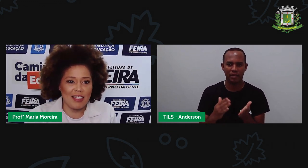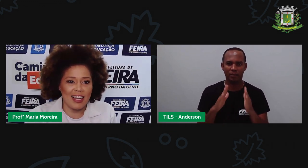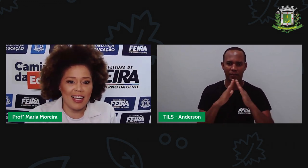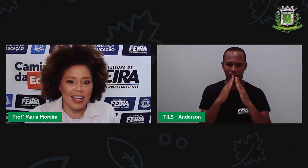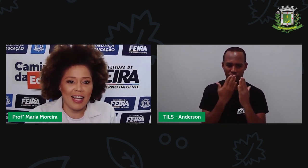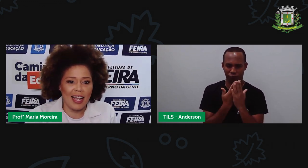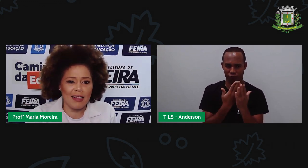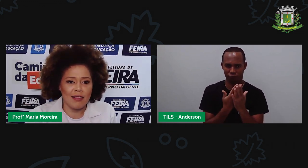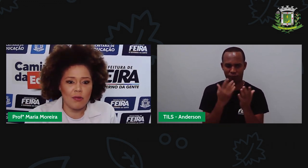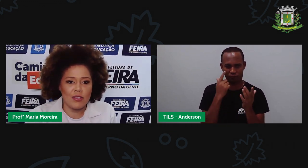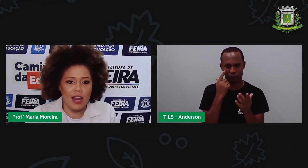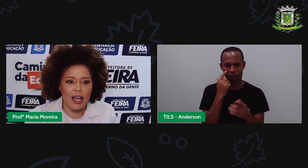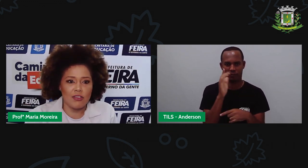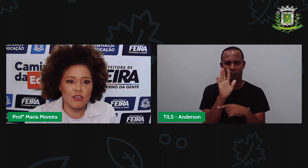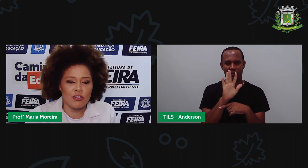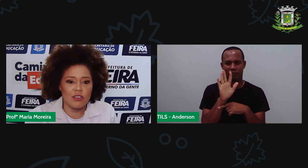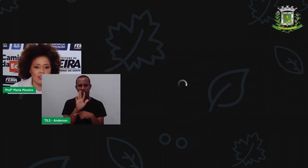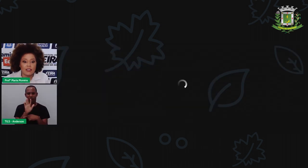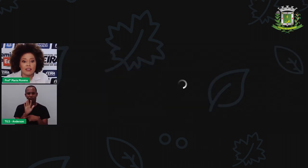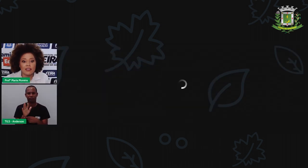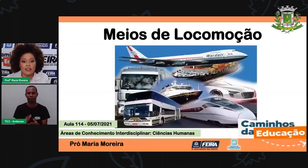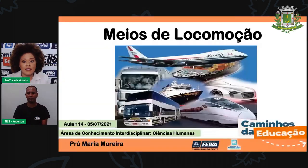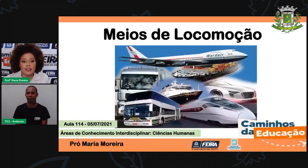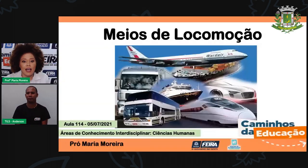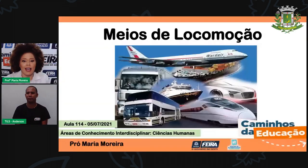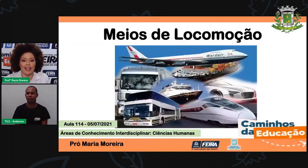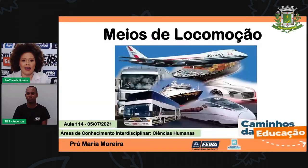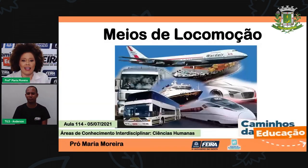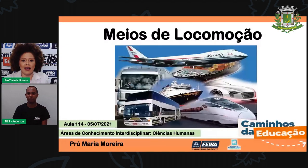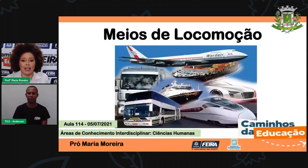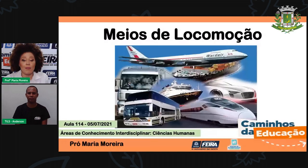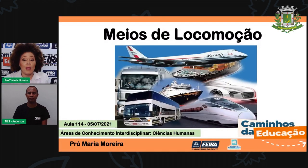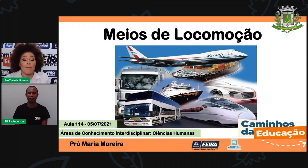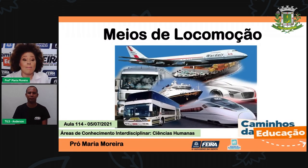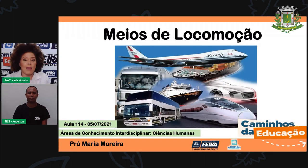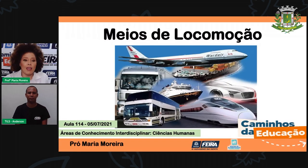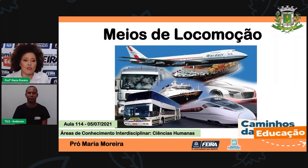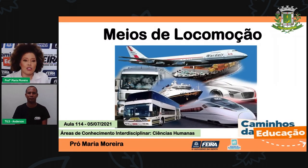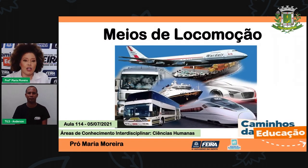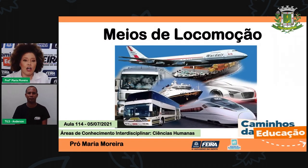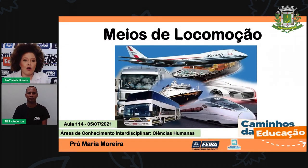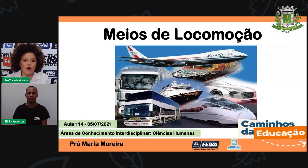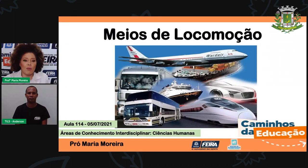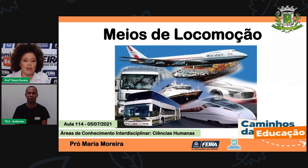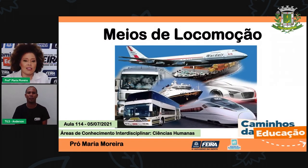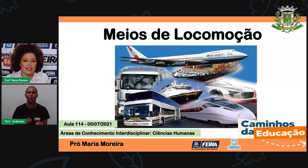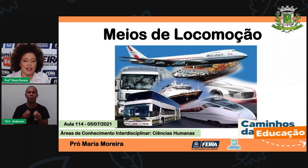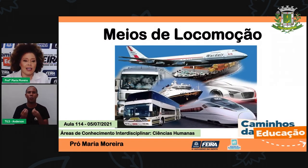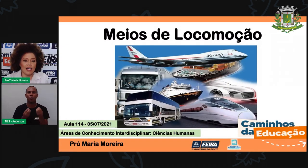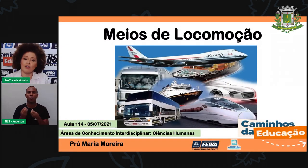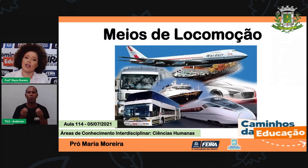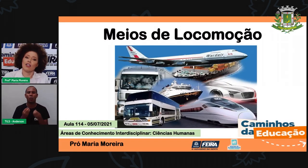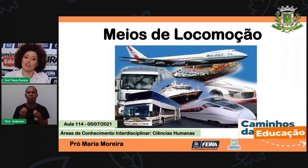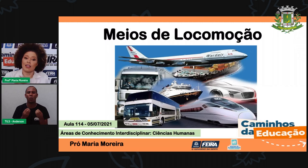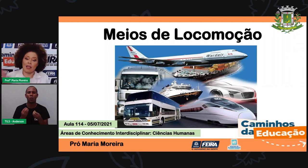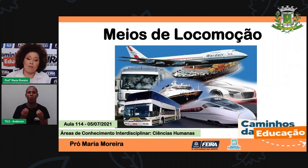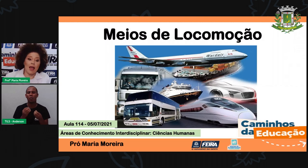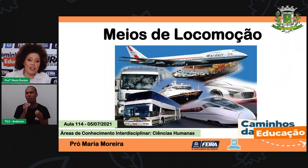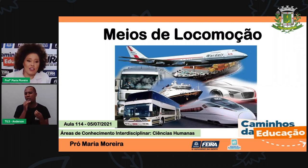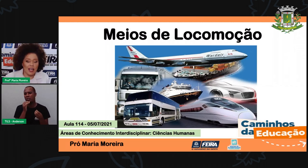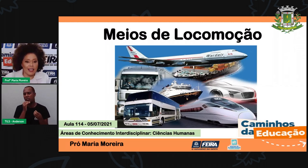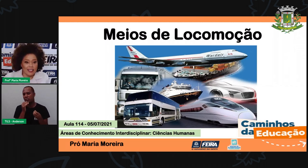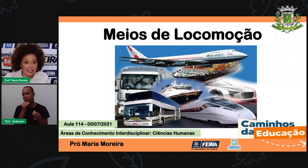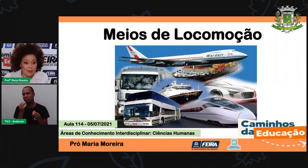aula. Cadê o slide? Aê! Meios de locomoção, né? Nossa